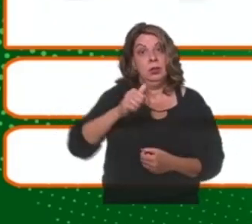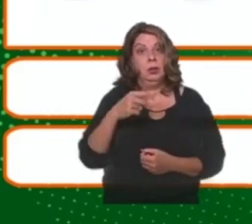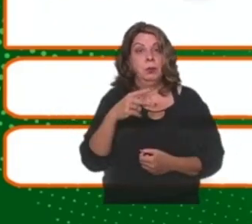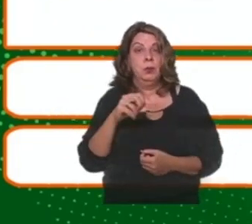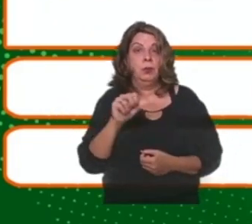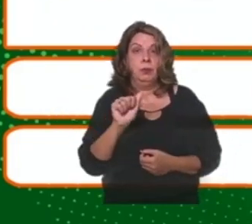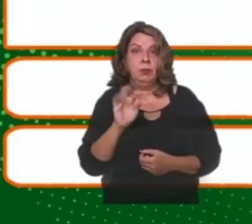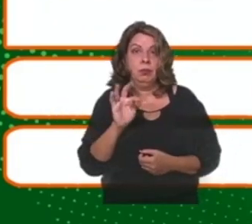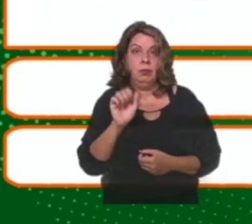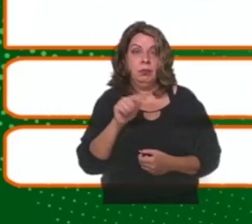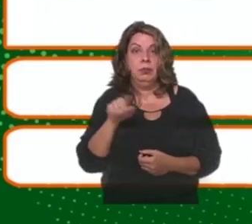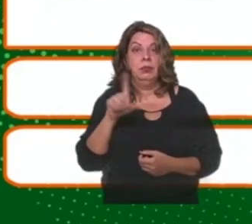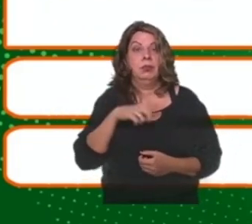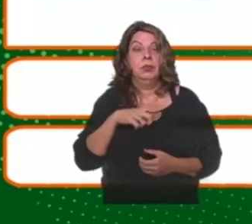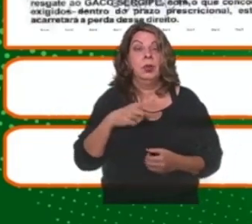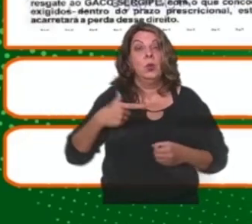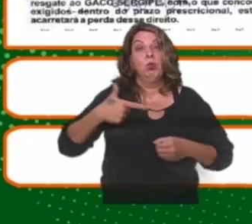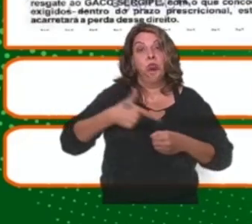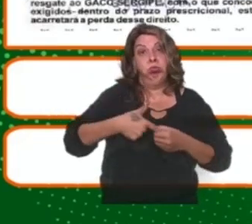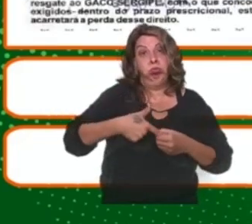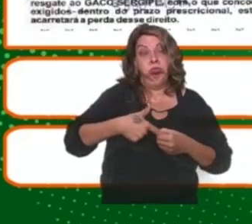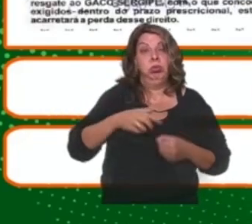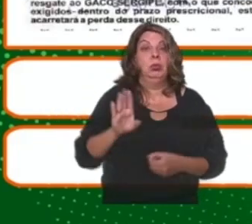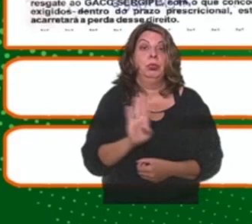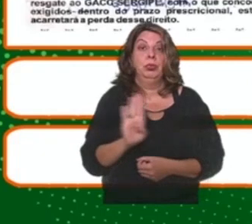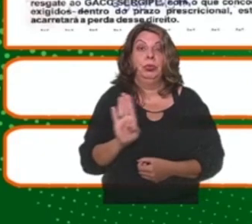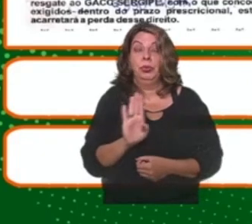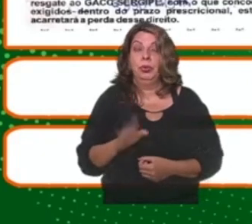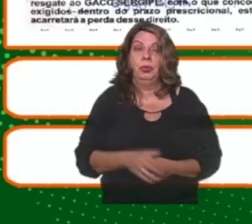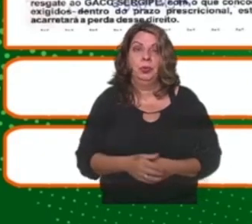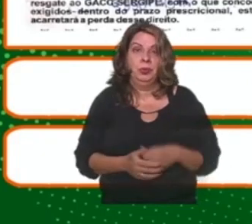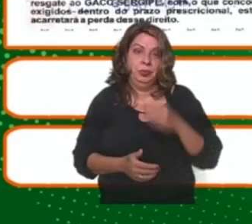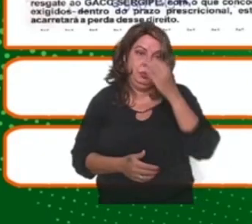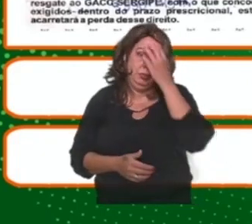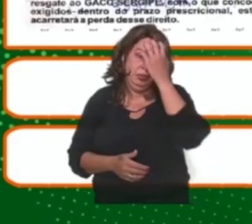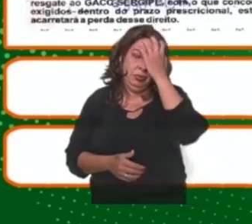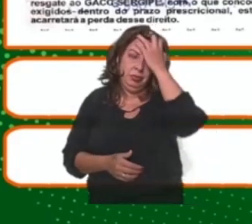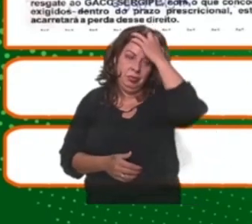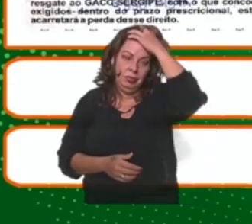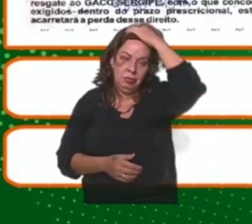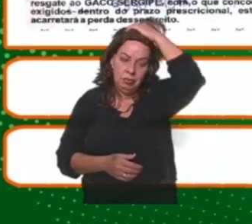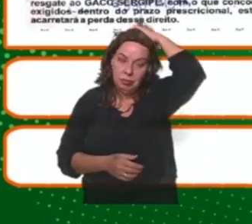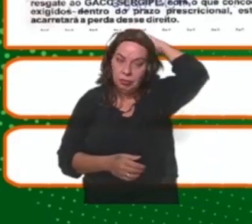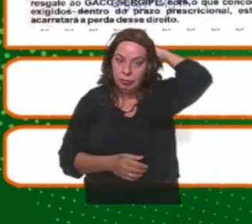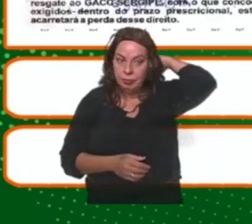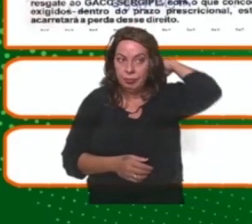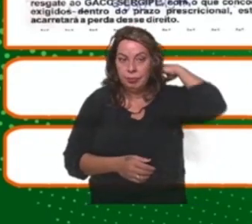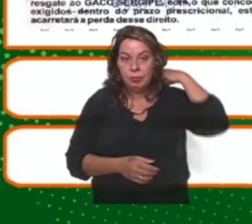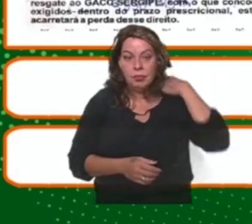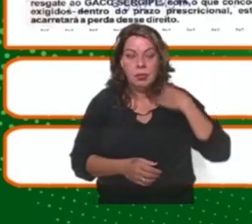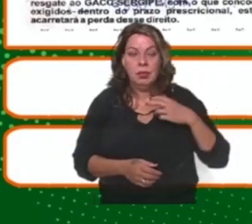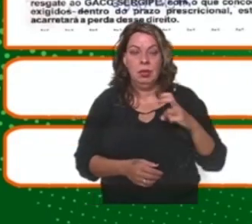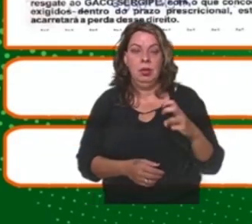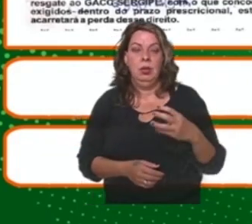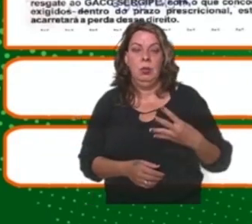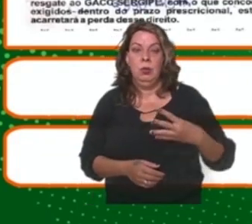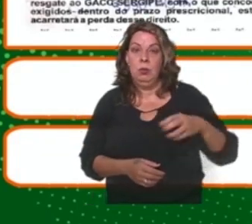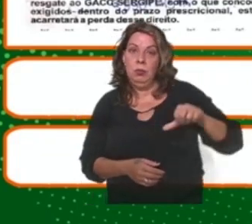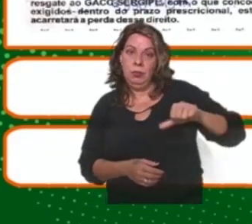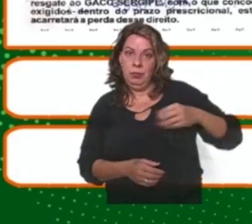no posto de gasolina regional o Bugio com Jorge Vieira. Bom demais. Tem mais um para anunciar? Tem sim, ó.